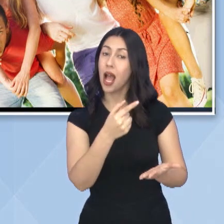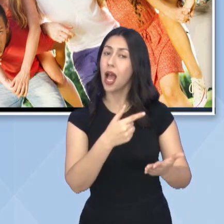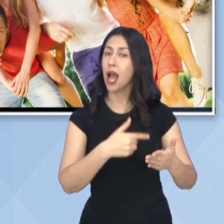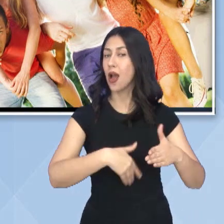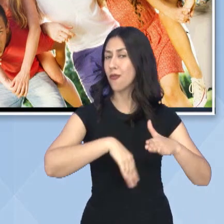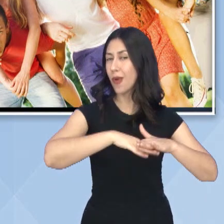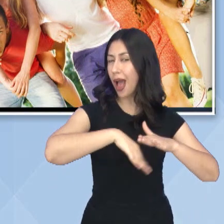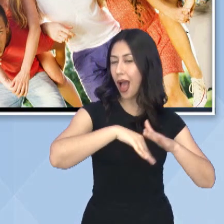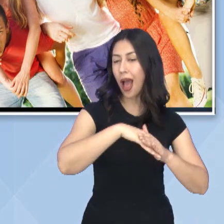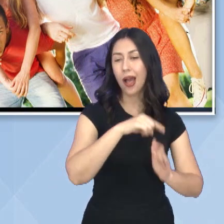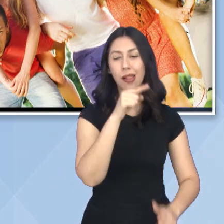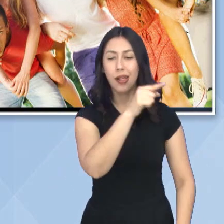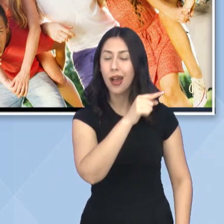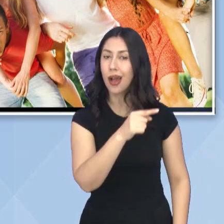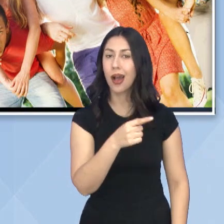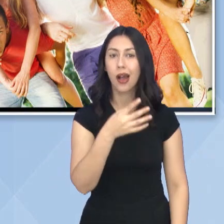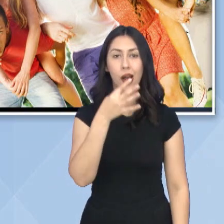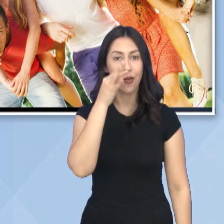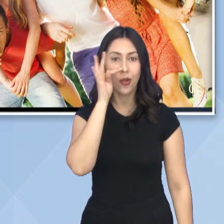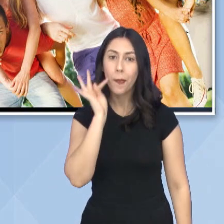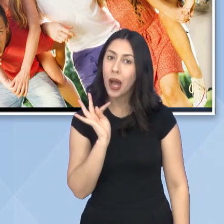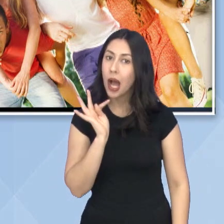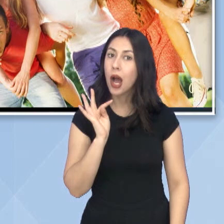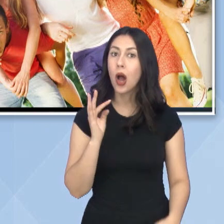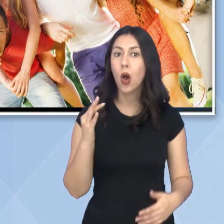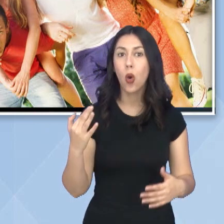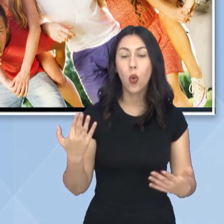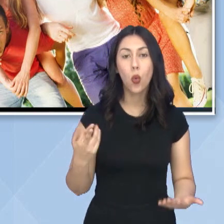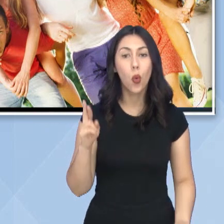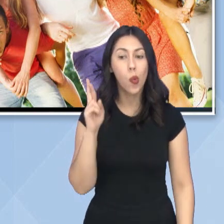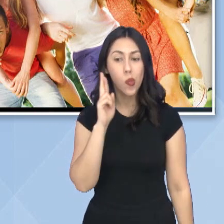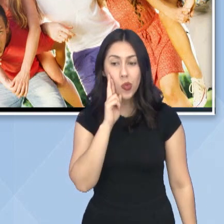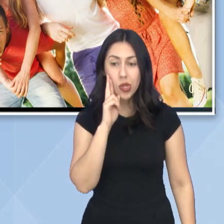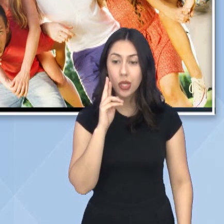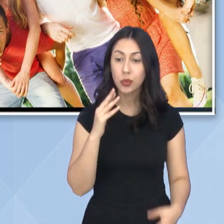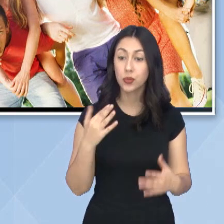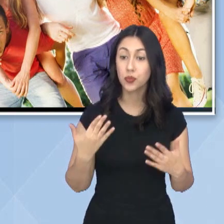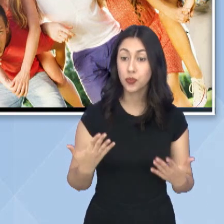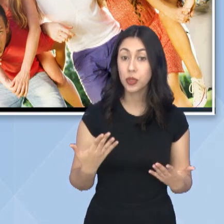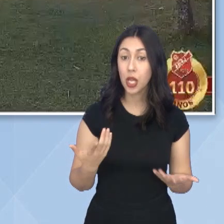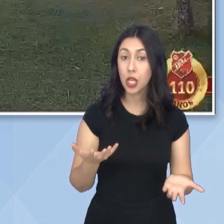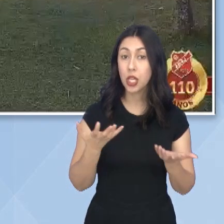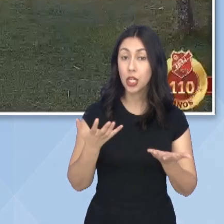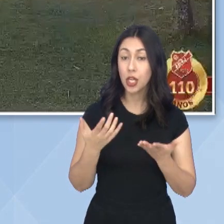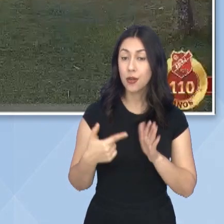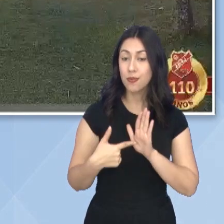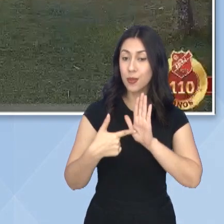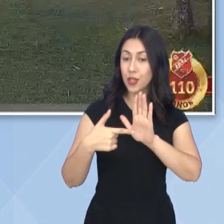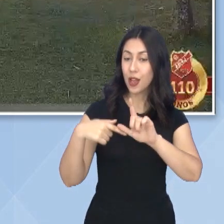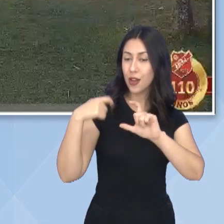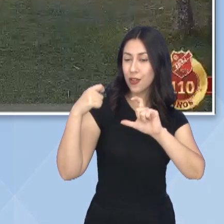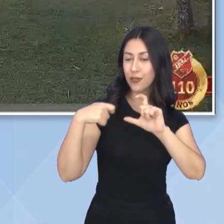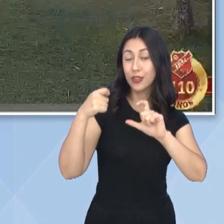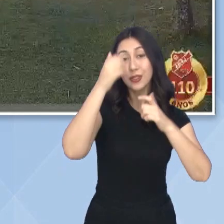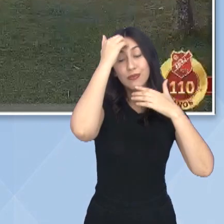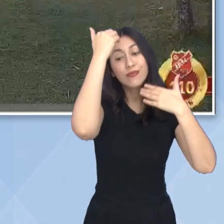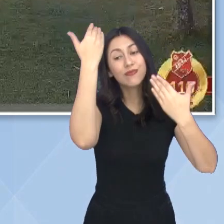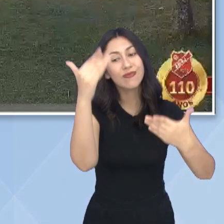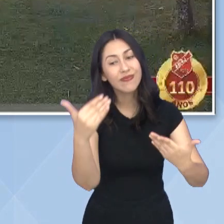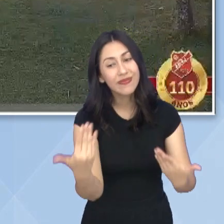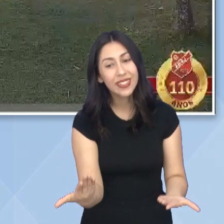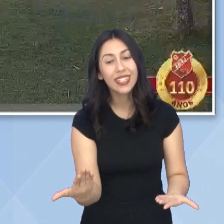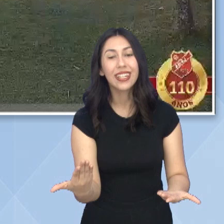Fabião Zagueiro, Renato Santiago, e queria passar um vídeo, né, em homenagem ali à nossa